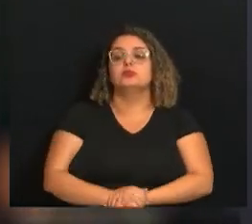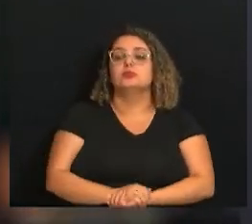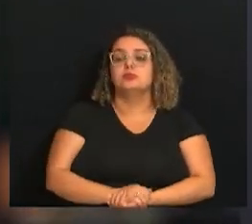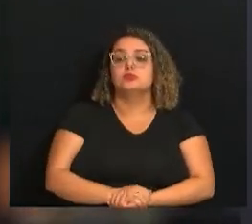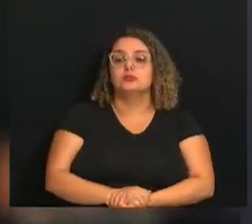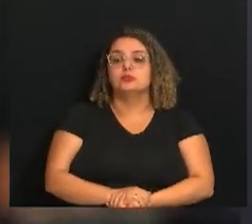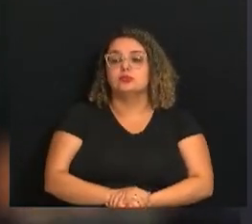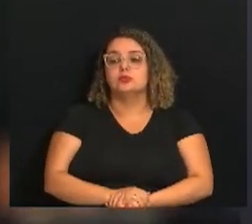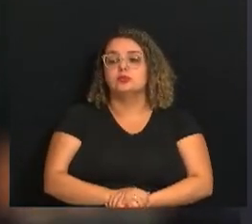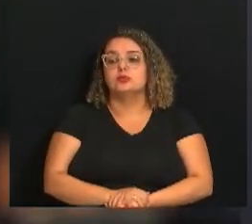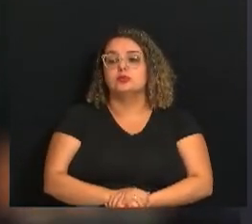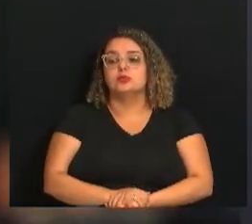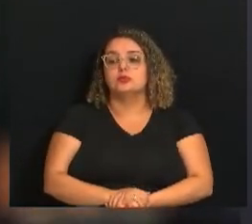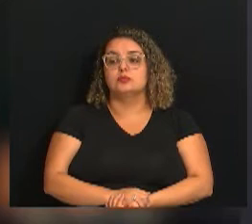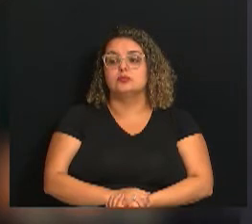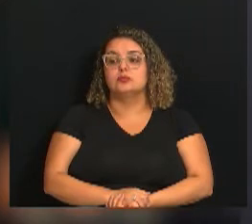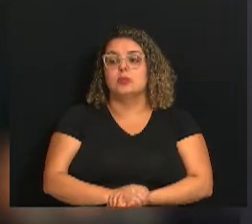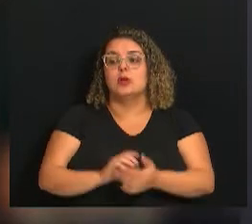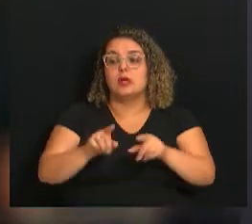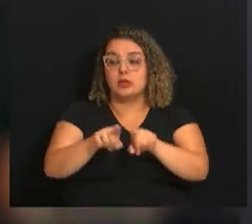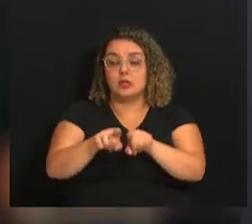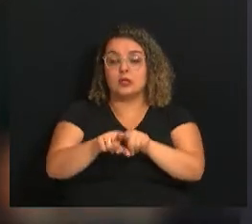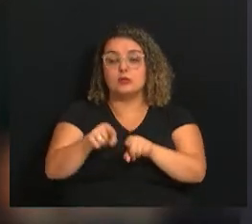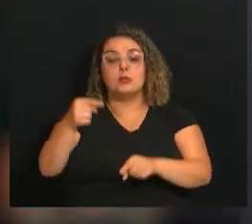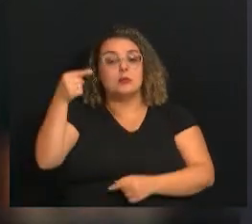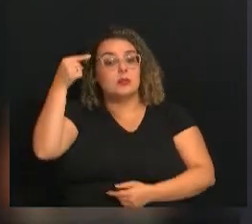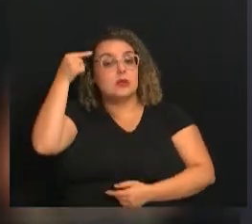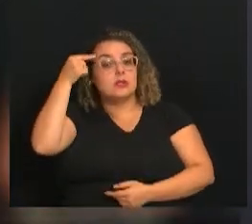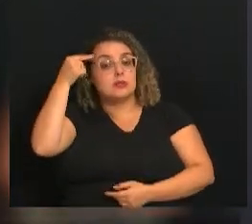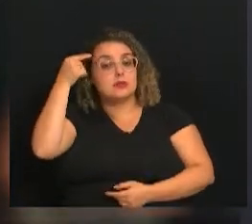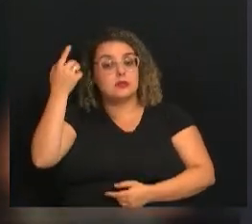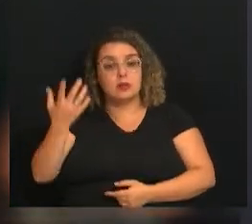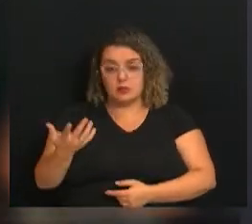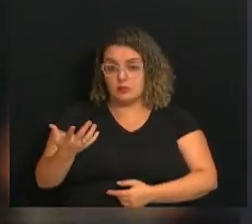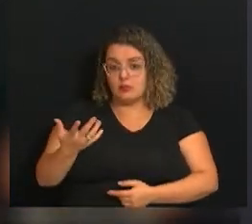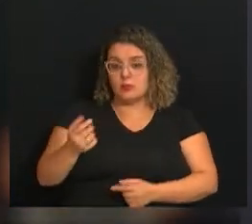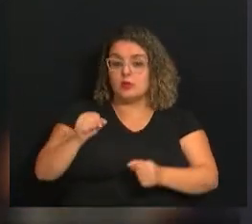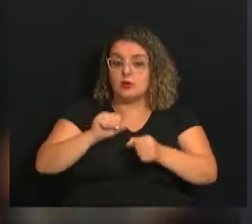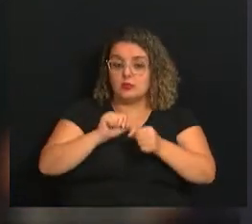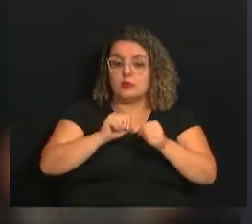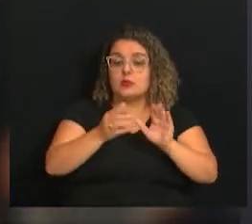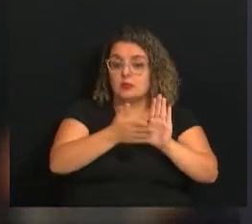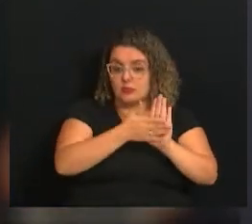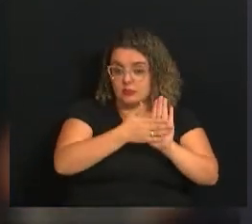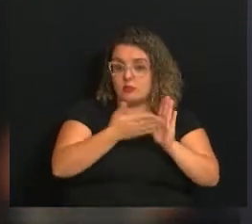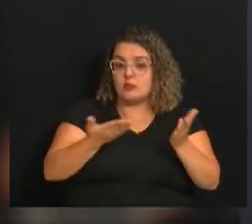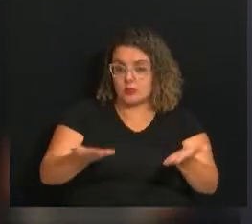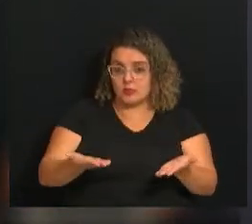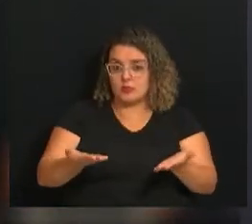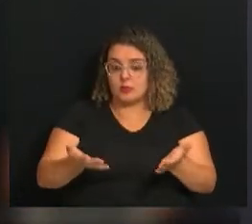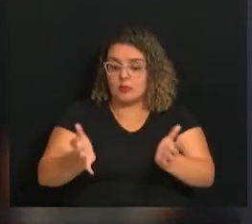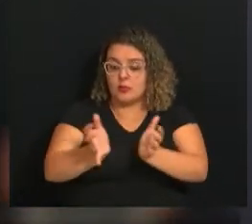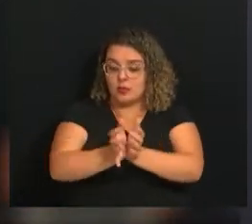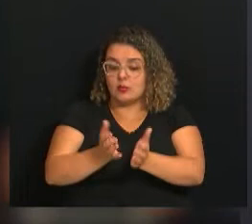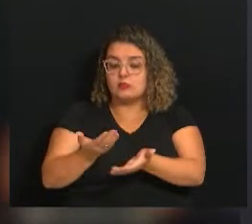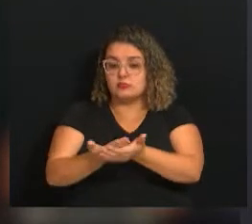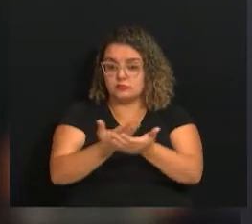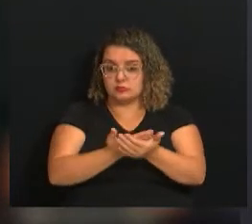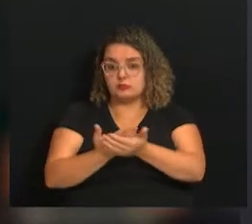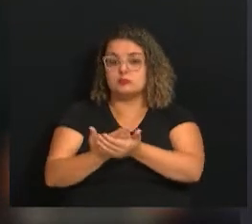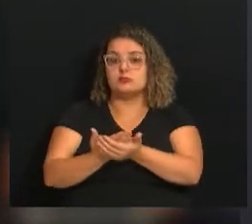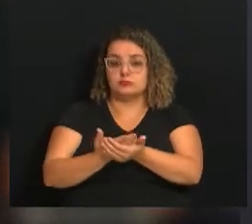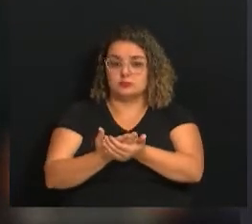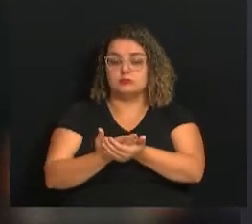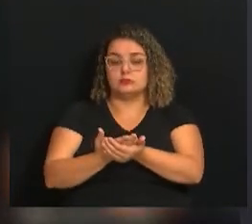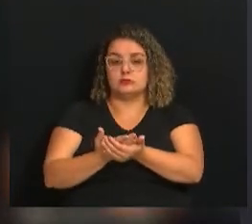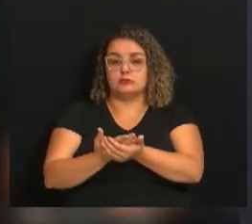Então, e também a gente pensa em fazer propostas, porque uma comissão de estudos, ela só tem sentido, não dá para